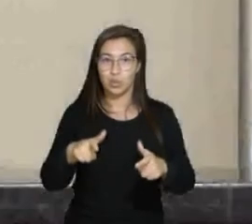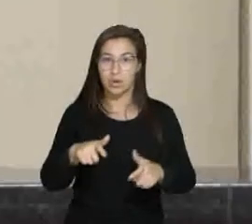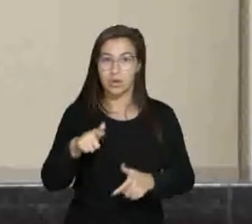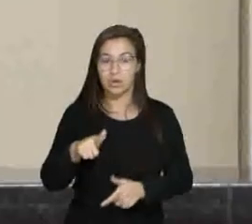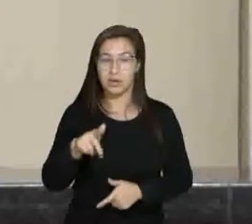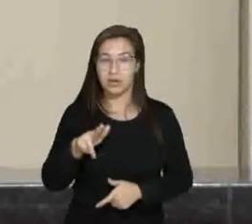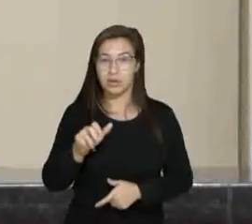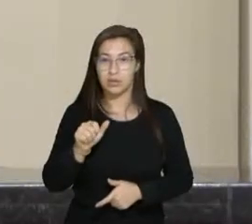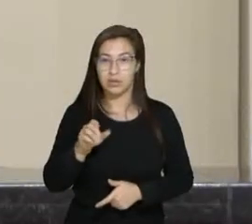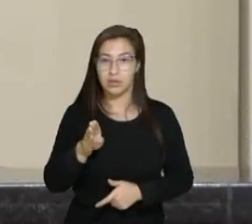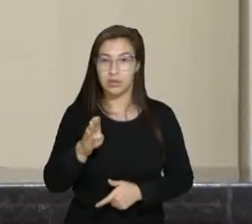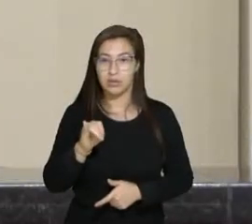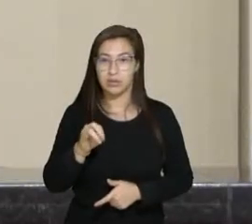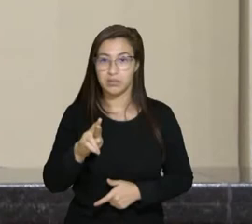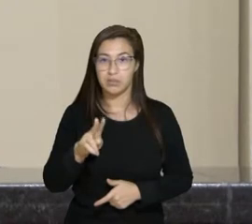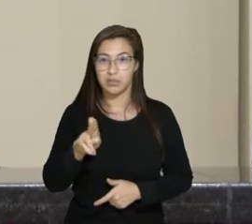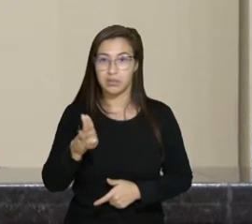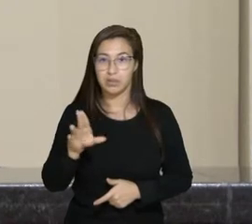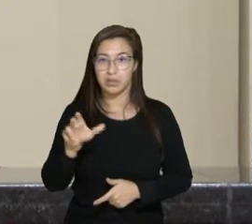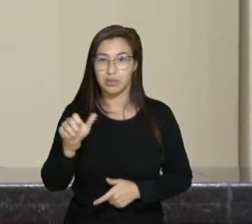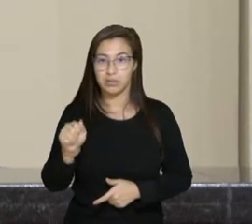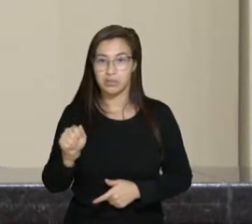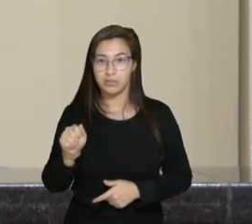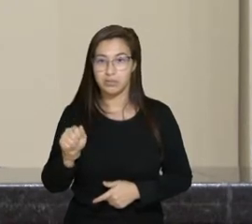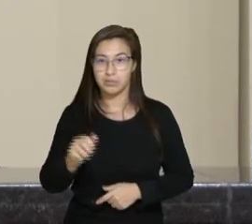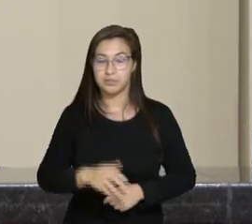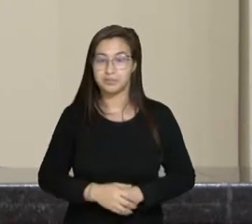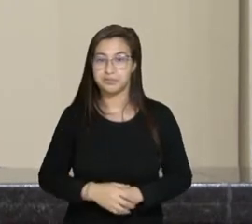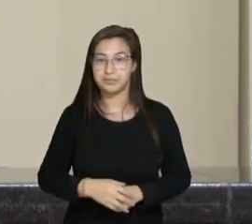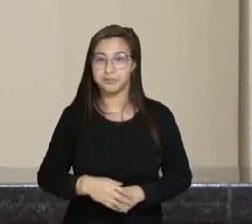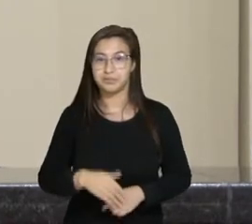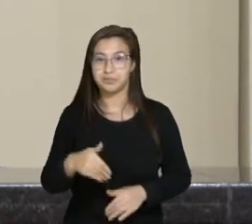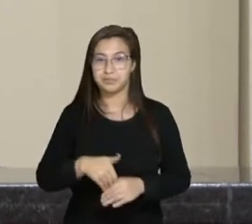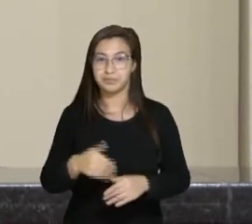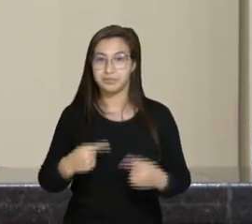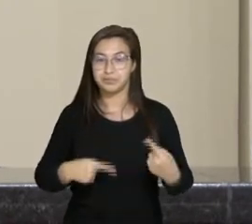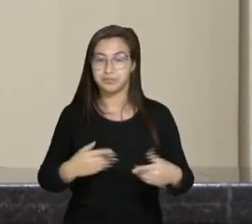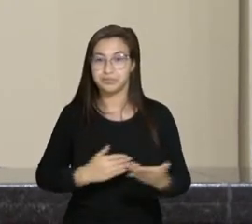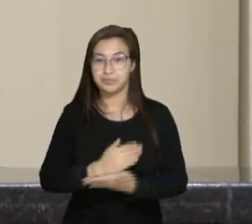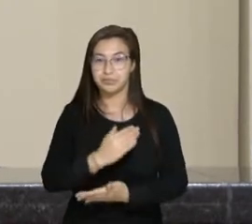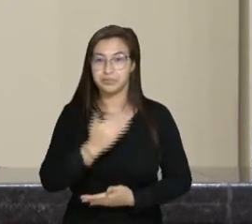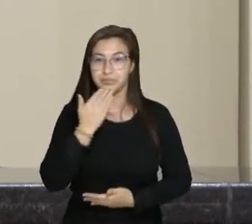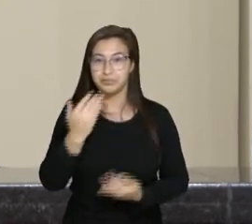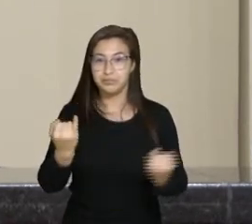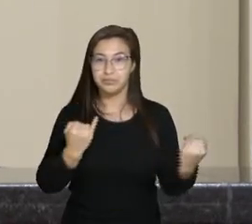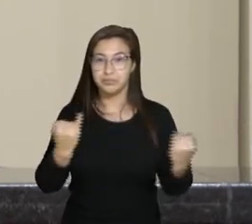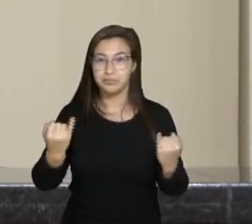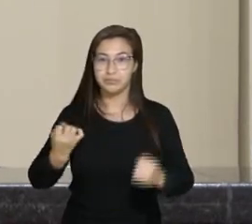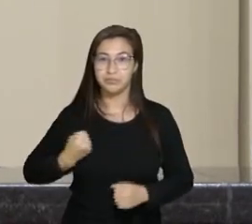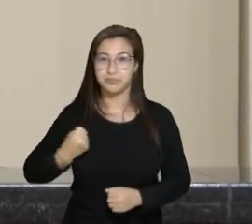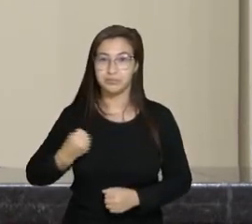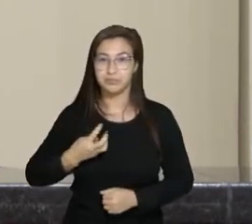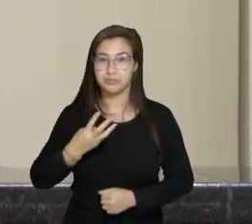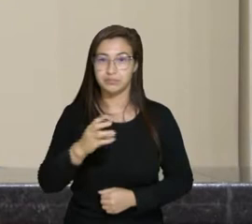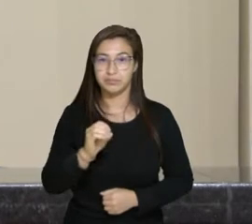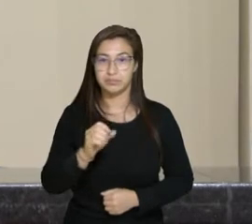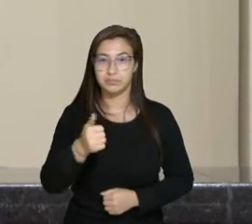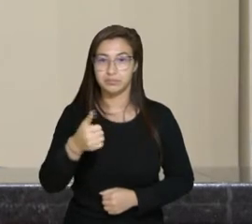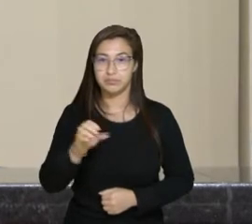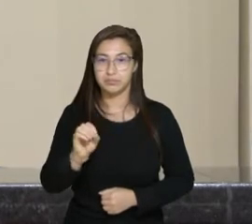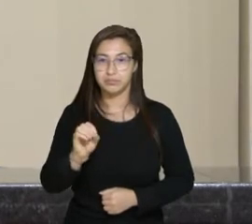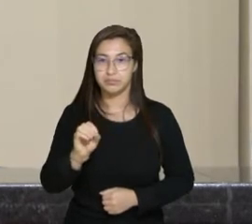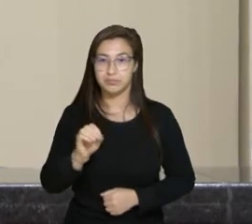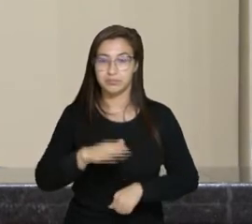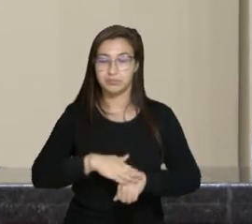em discussão e votação aprovado pedido informação 310